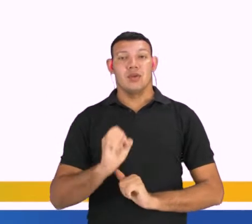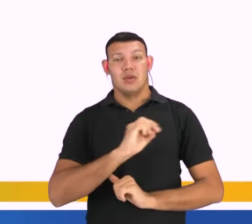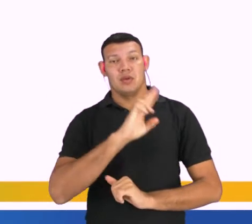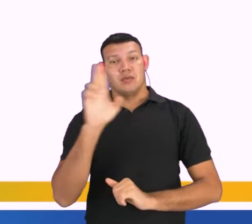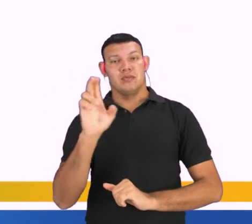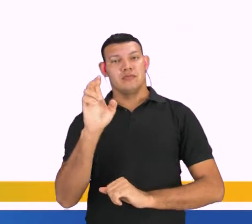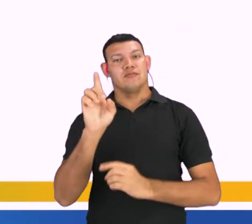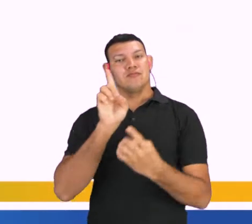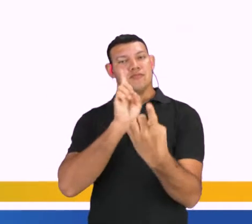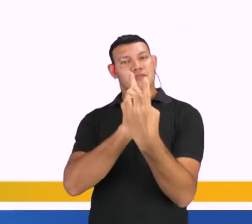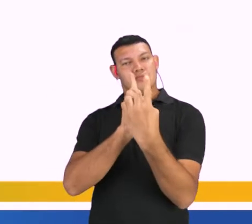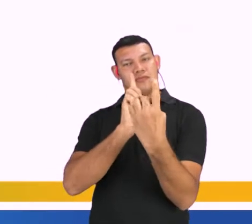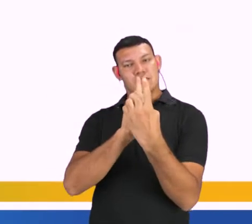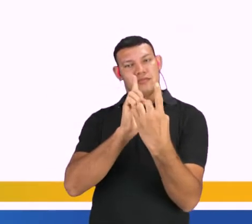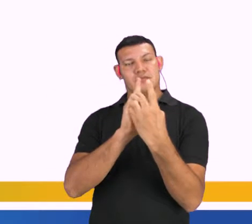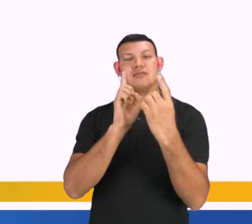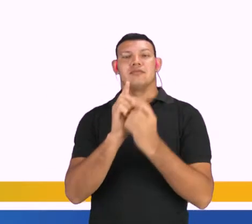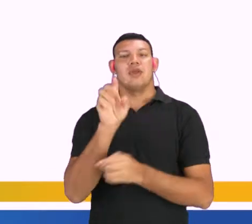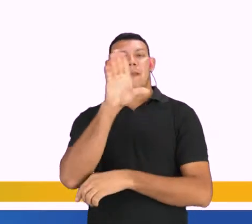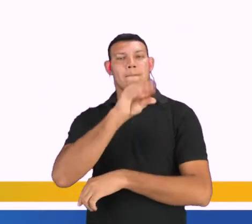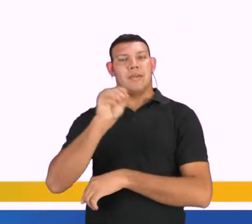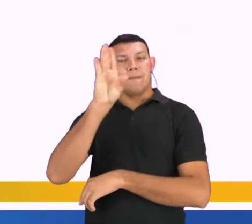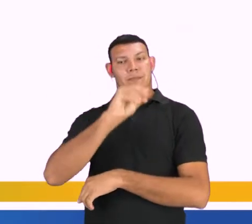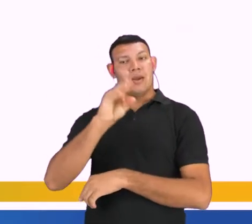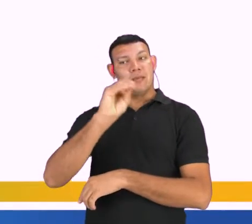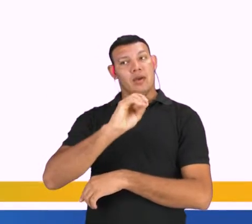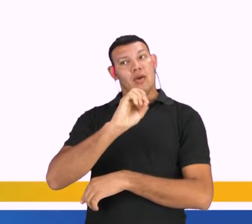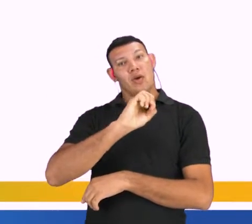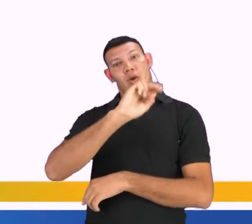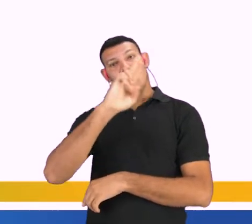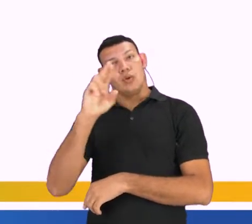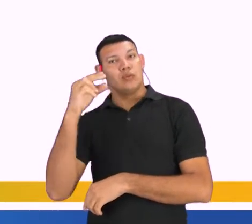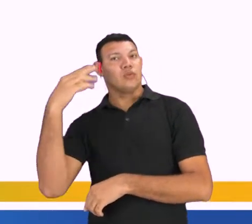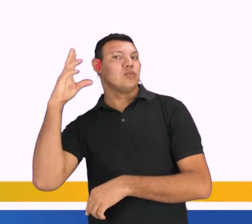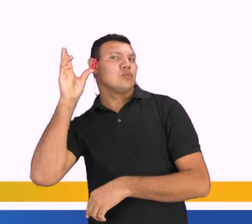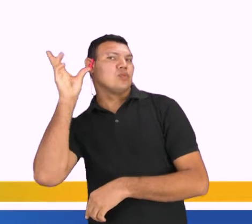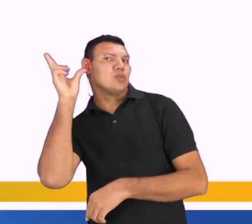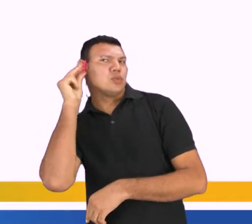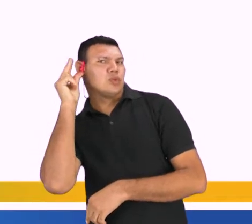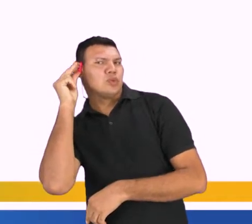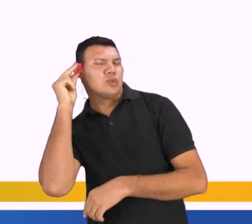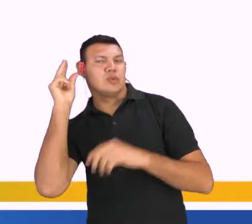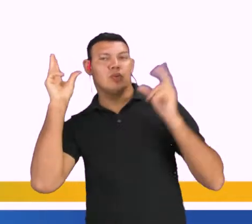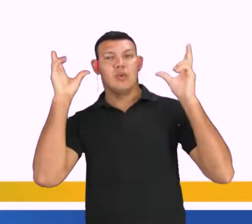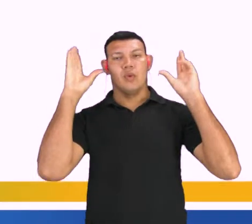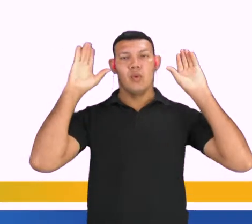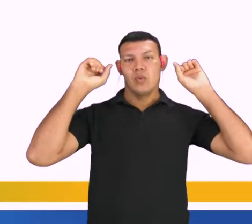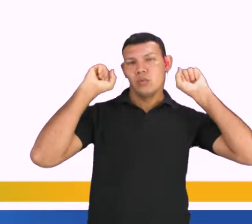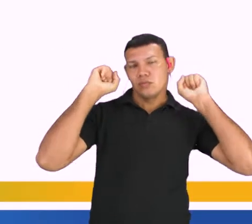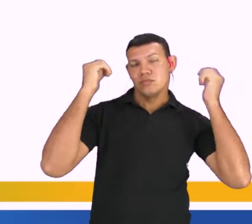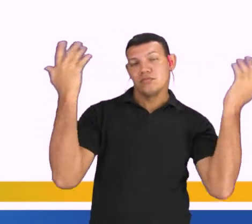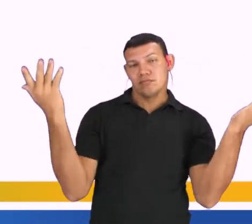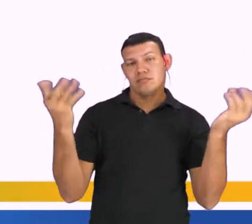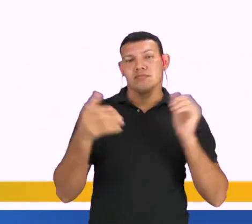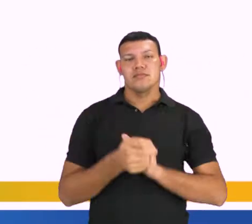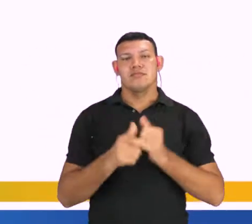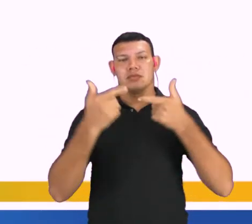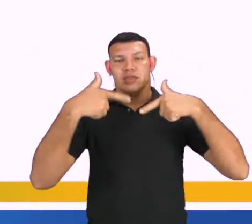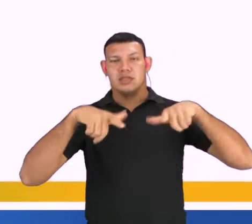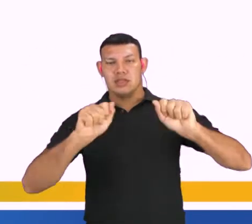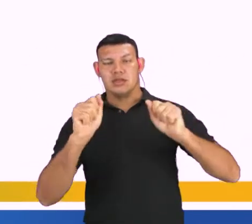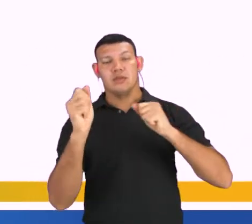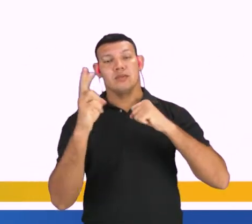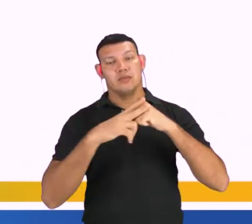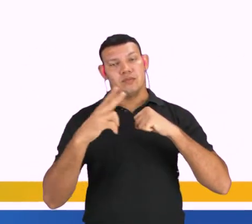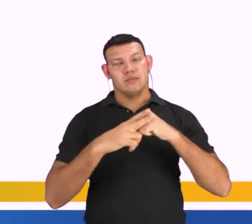da oralidade, da fala, ouvindo e escutando, vocês estão utilizando a linguagem verbal. Mas vamos ao